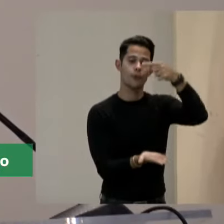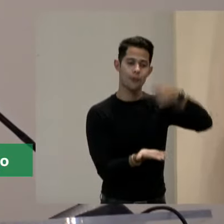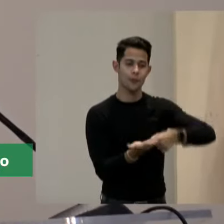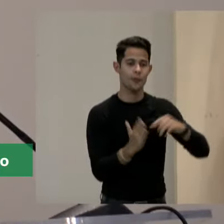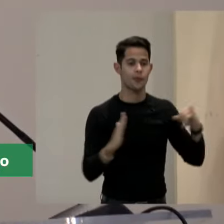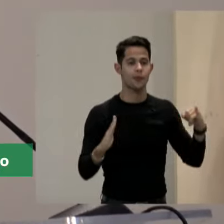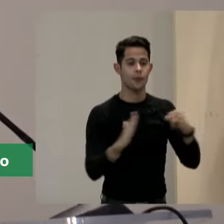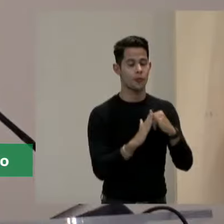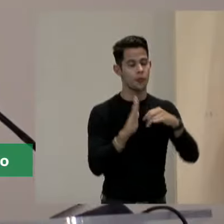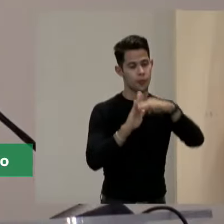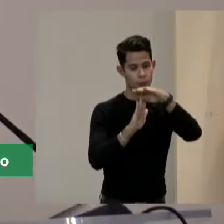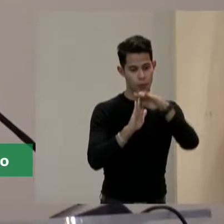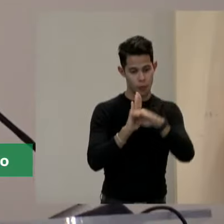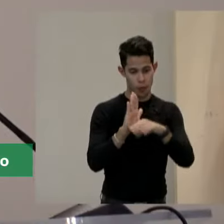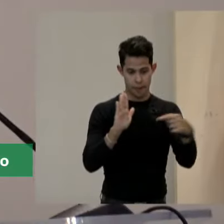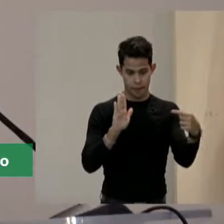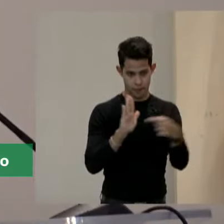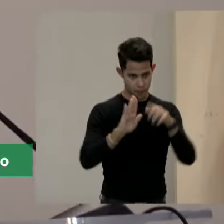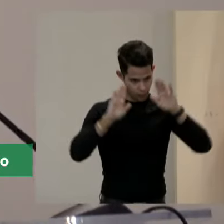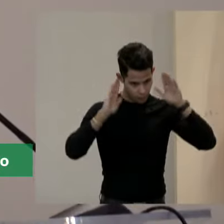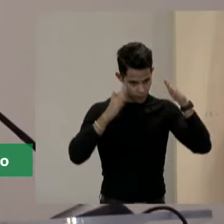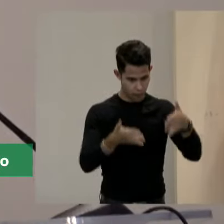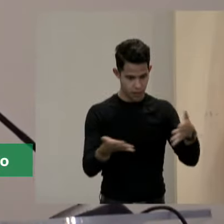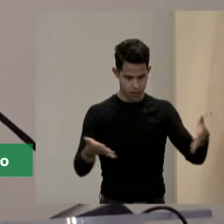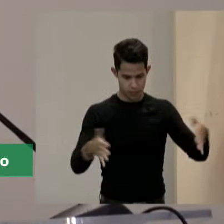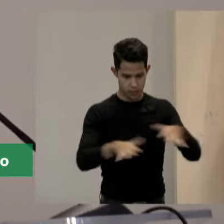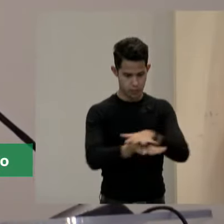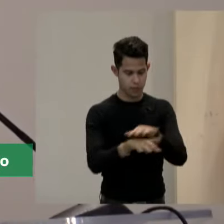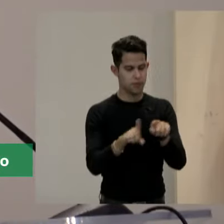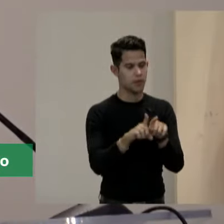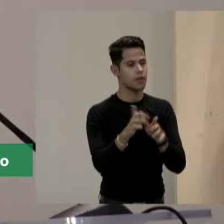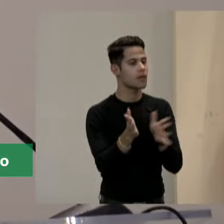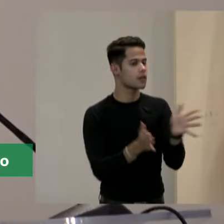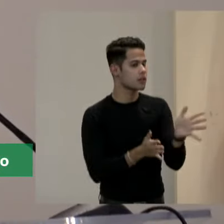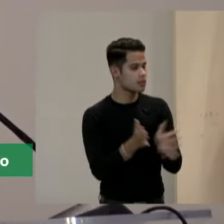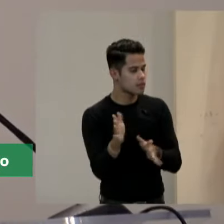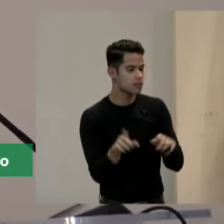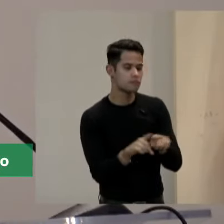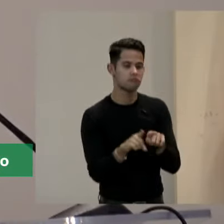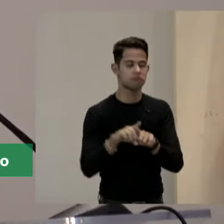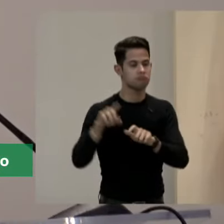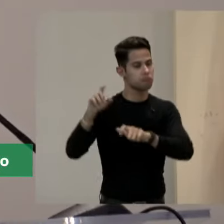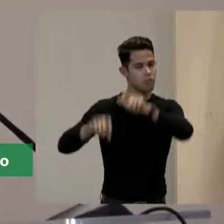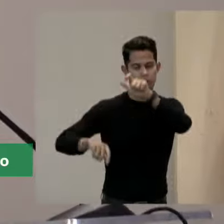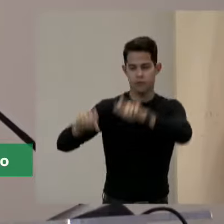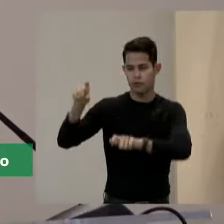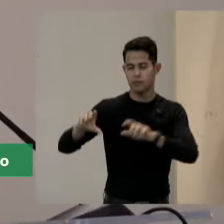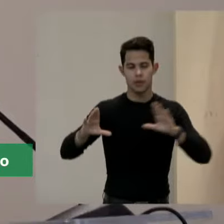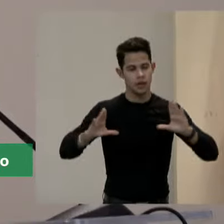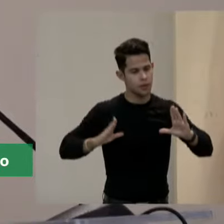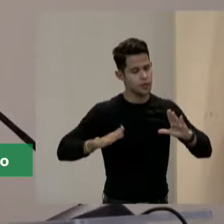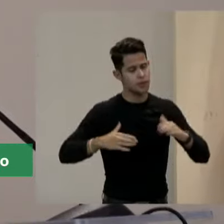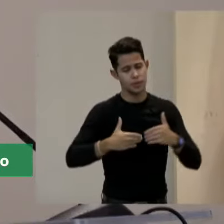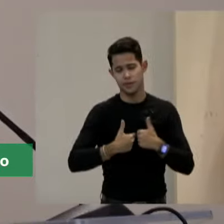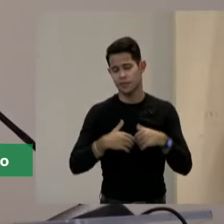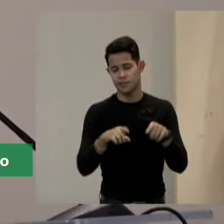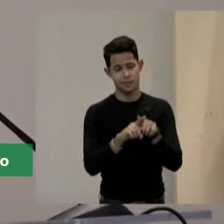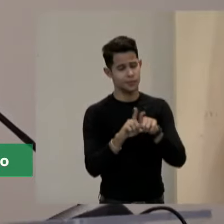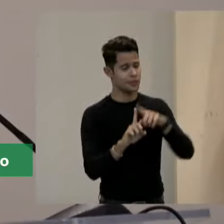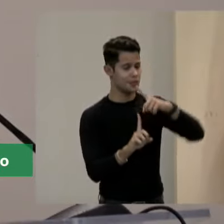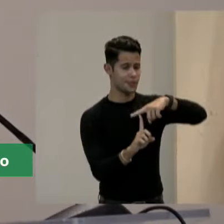a pauta da inclusão, da acessibilidade, das pessoas não só autistas, mas com todos os tipos